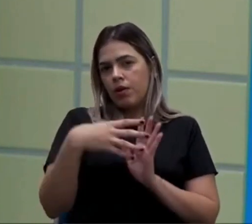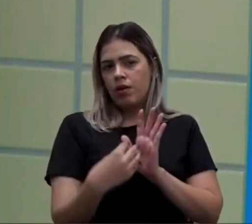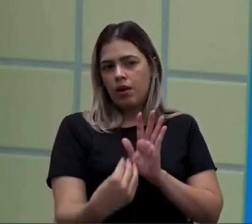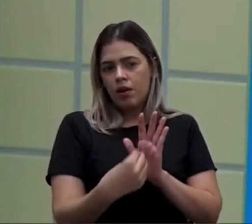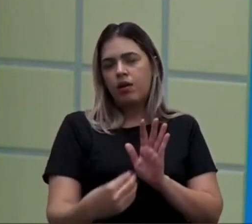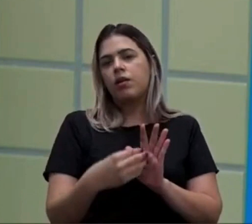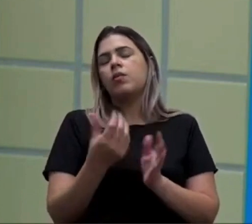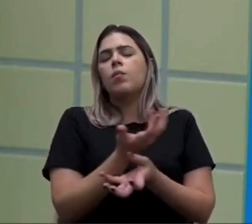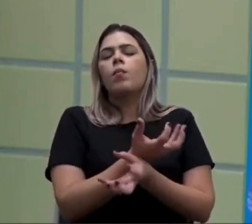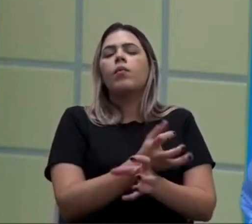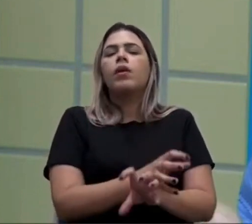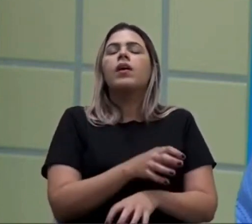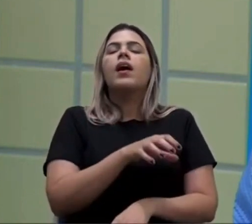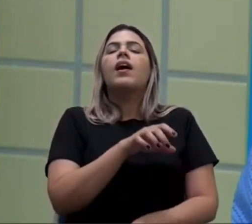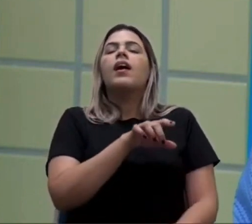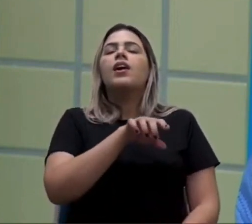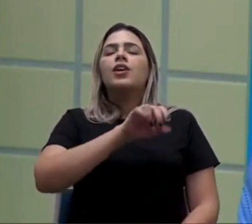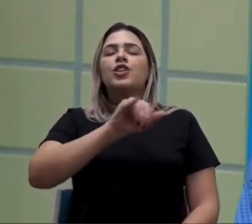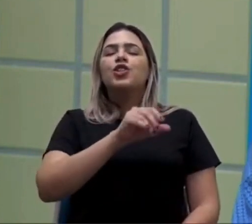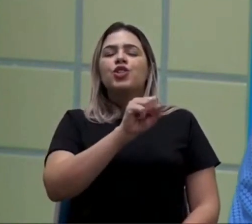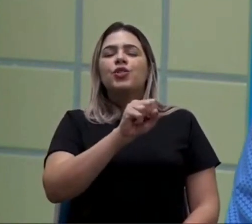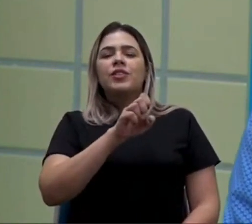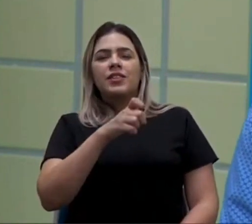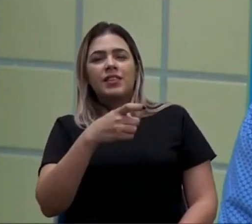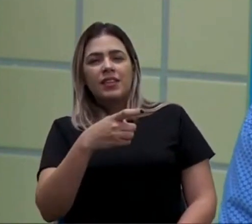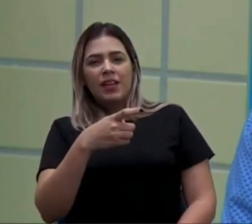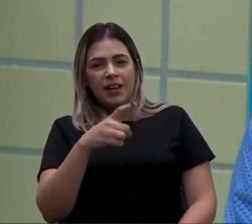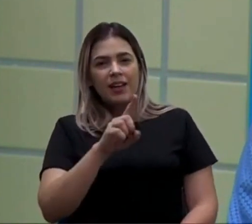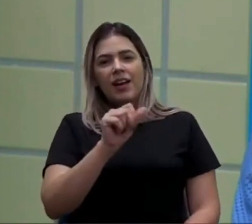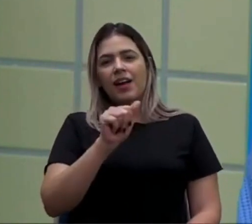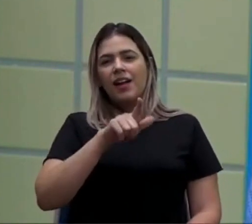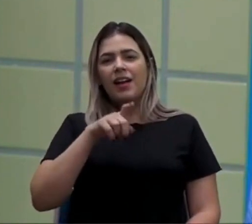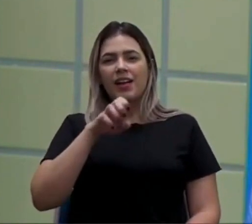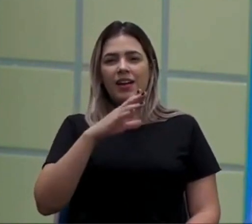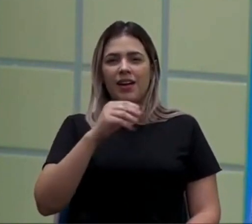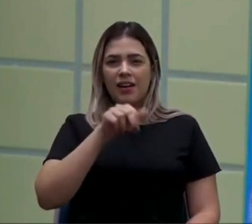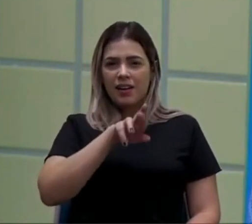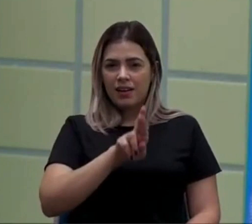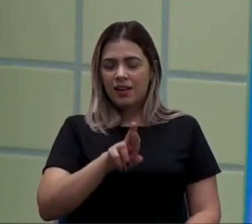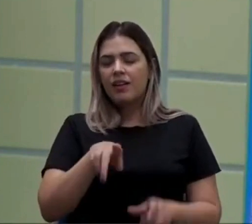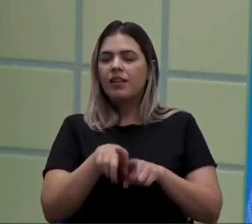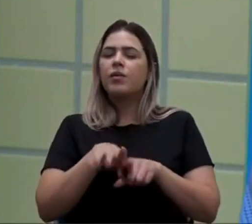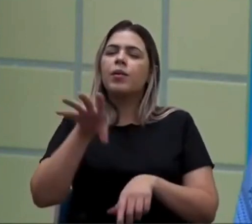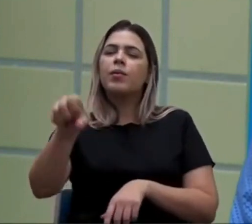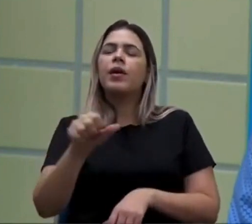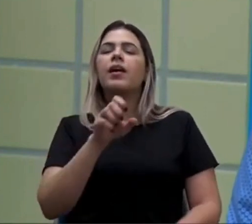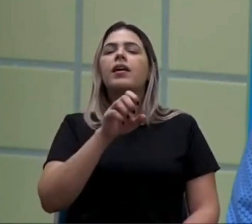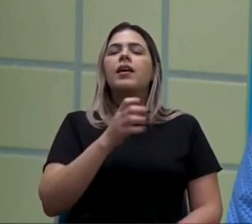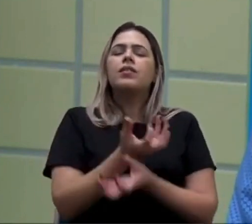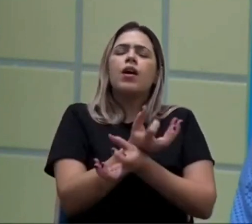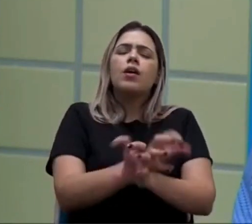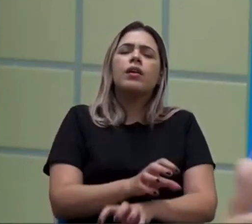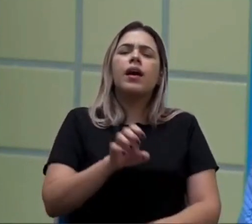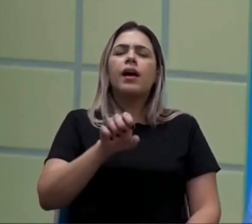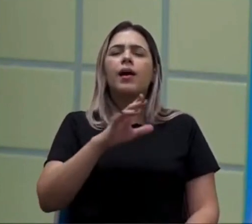José de Alencar a gente poderia depois disso pegar os Sertões de Euclides da Cunha